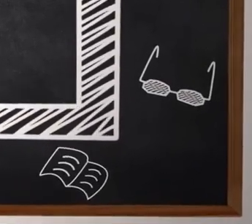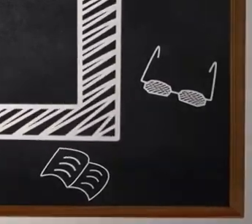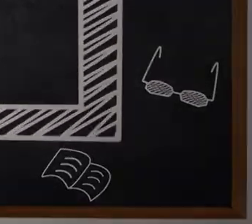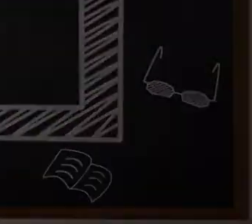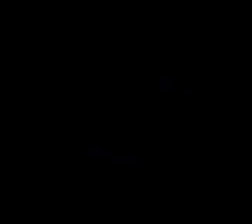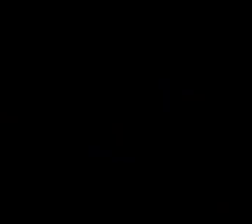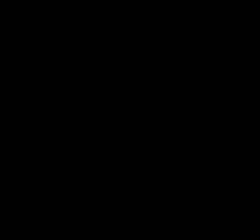aí